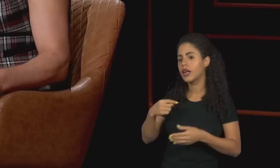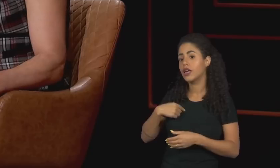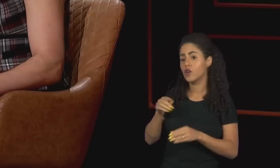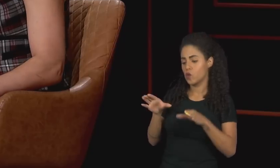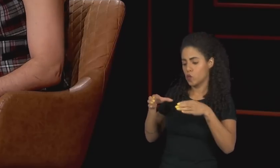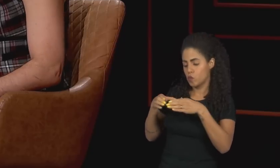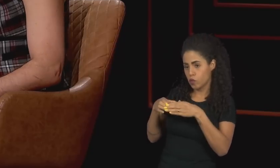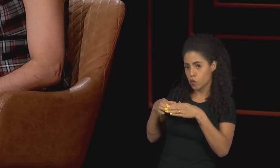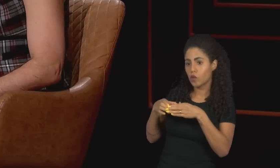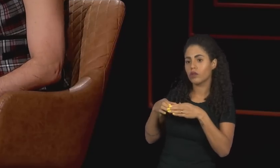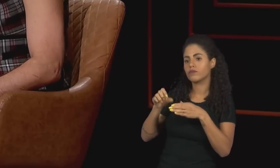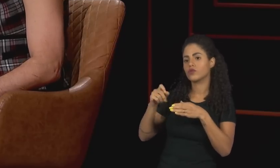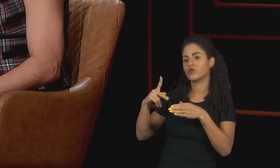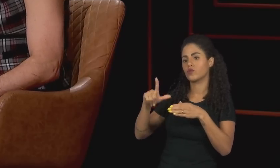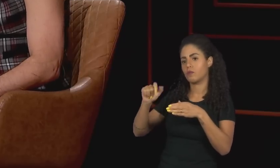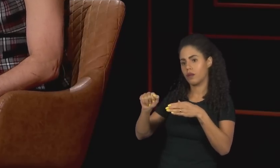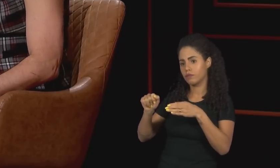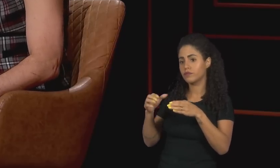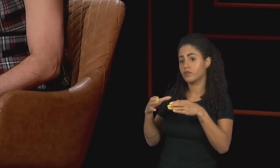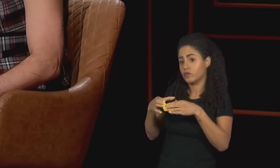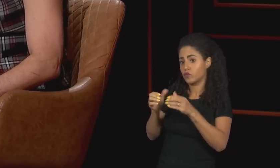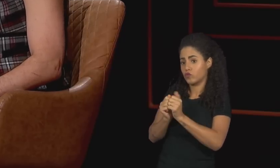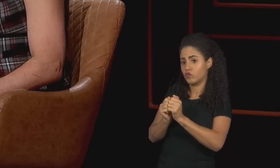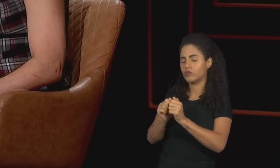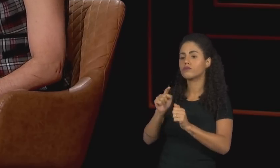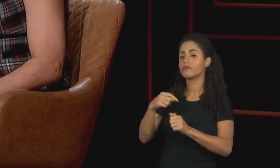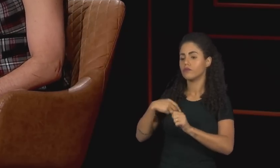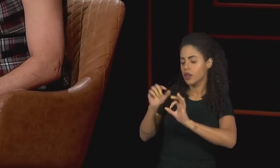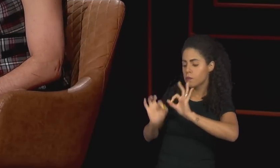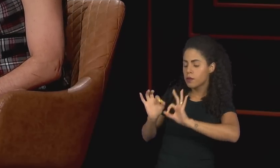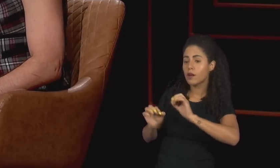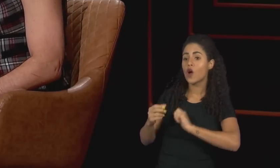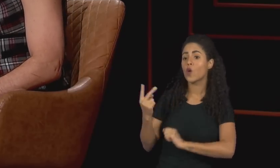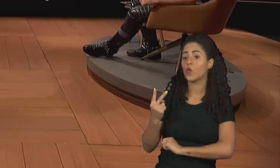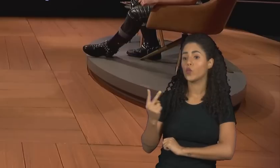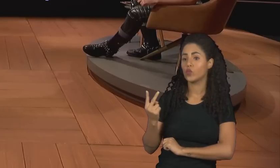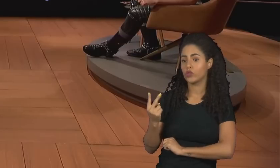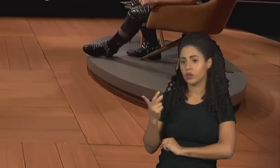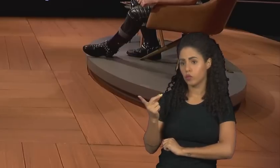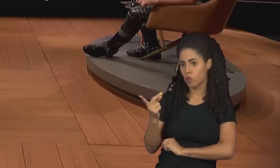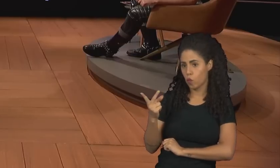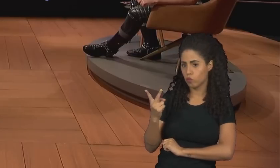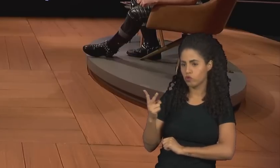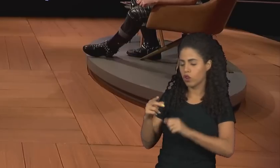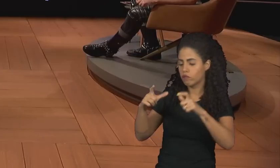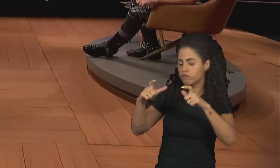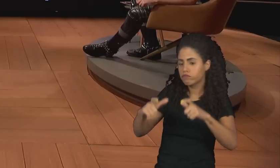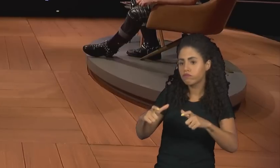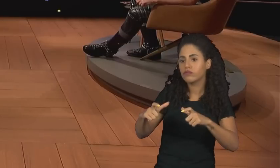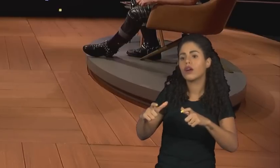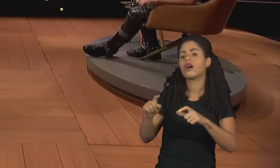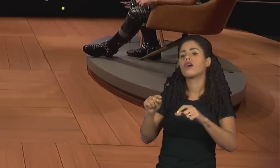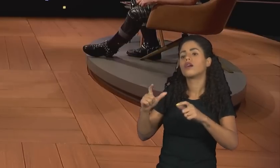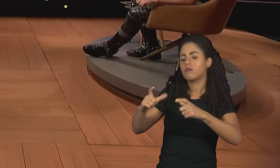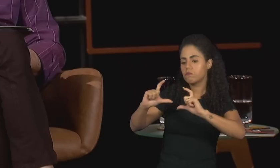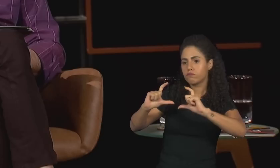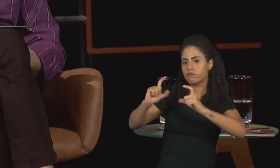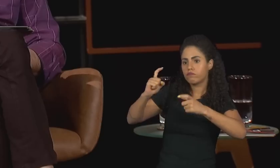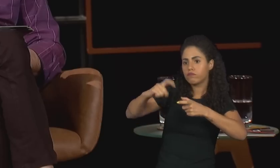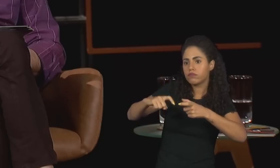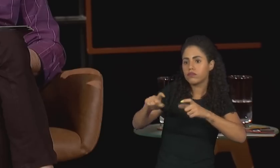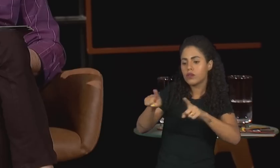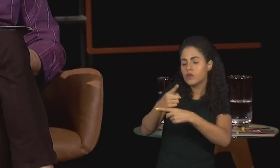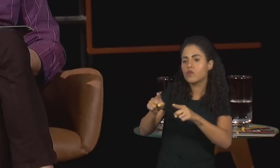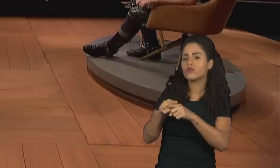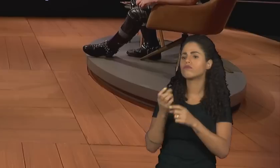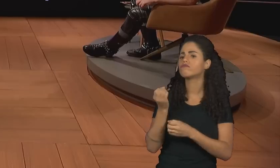banda Suplos Punks de Boutique, né? A gente já está preparando o segundo álbum, e continuar fazendo turnê pelo Brasil e